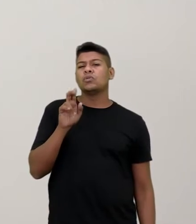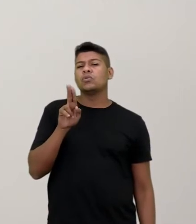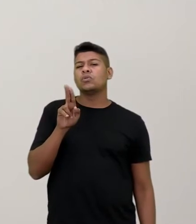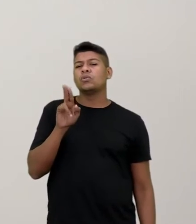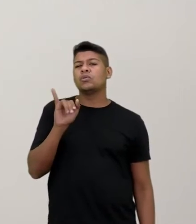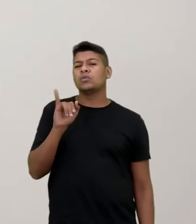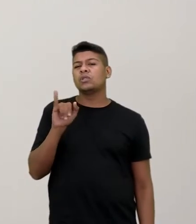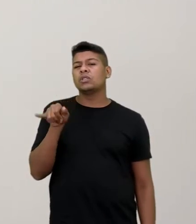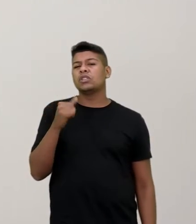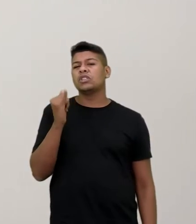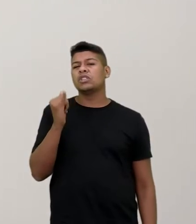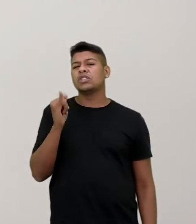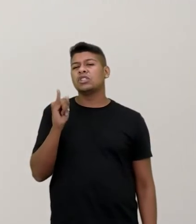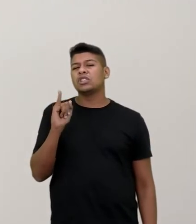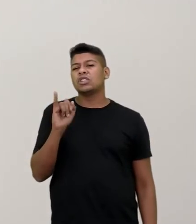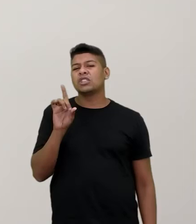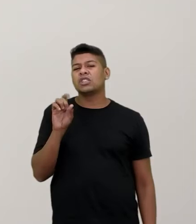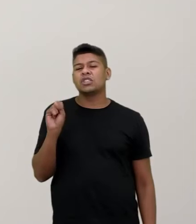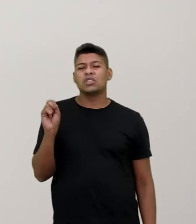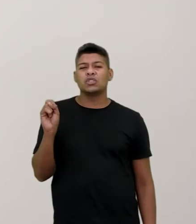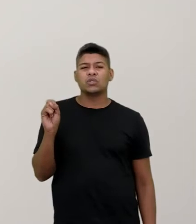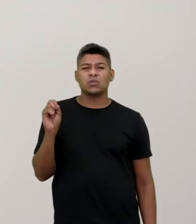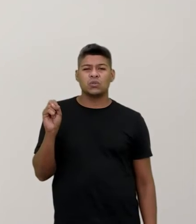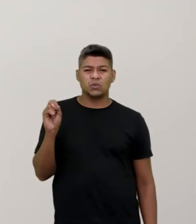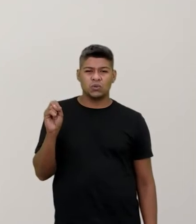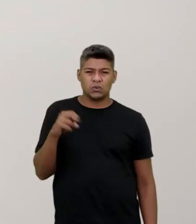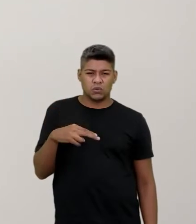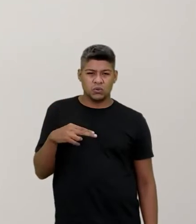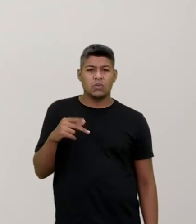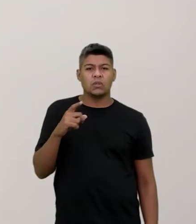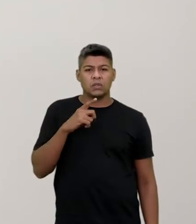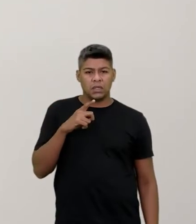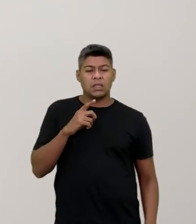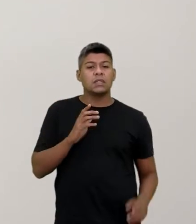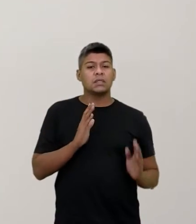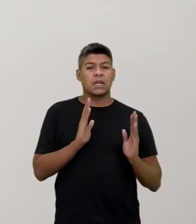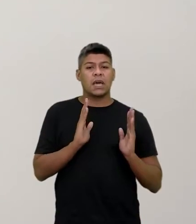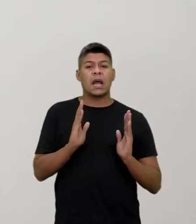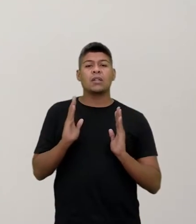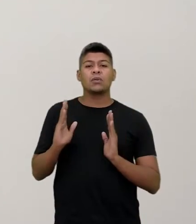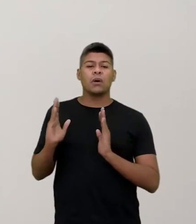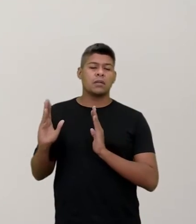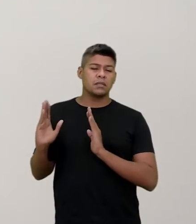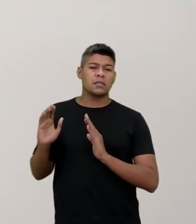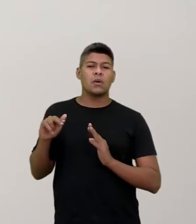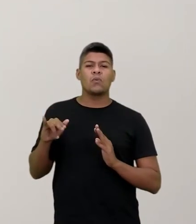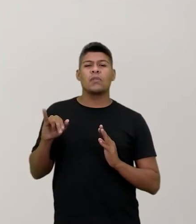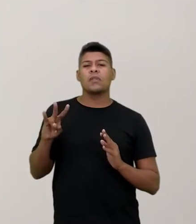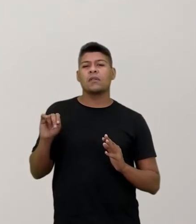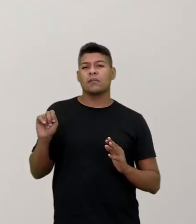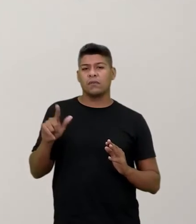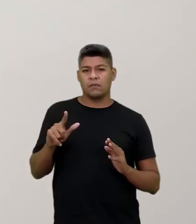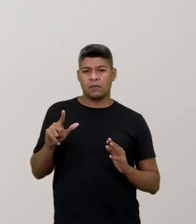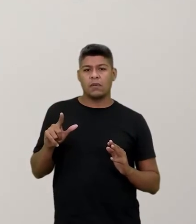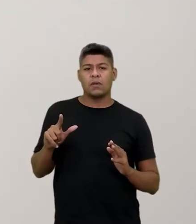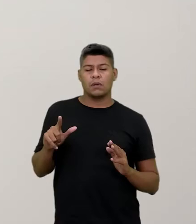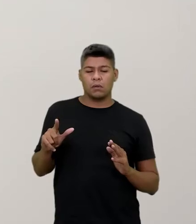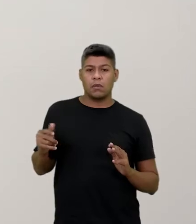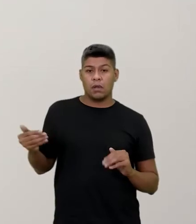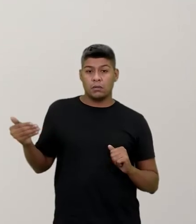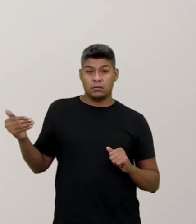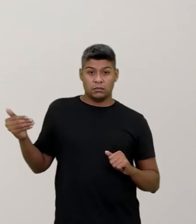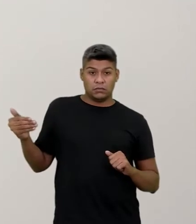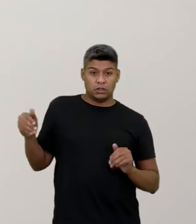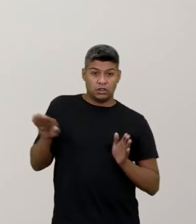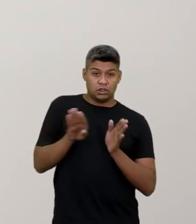brasileiro, o jiu-jitsu mesmo é do Japão. E também tem as graduações do Japão, mas quando ele veio aqui para o Brasil, ele mudou de cara, né? E a gente